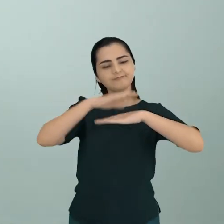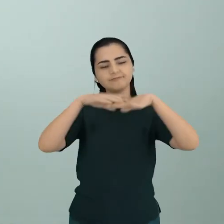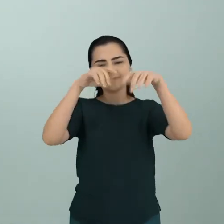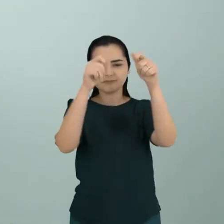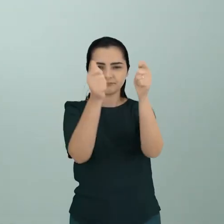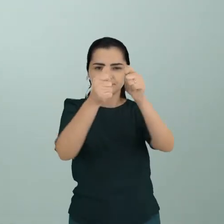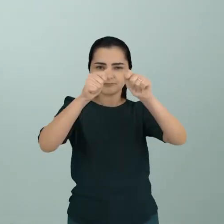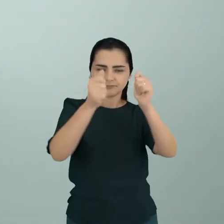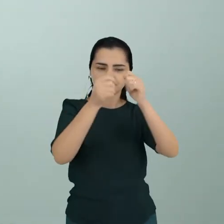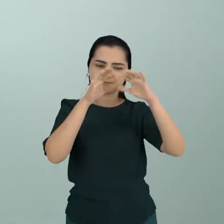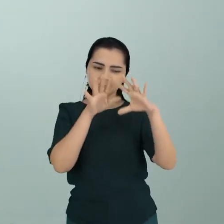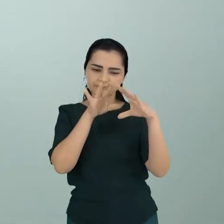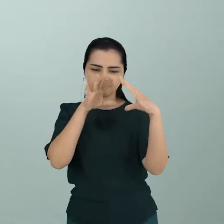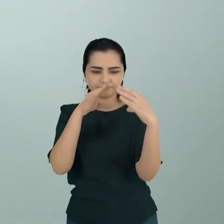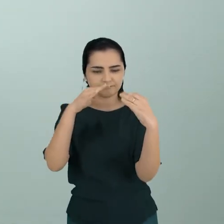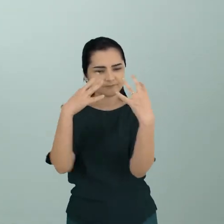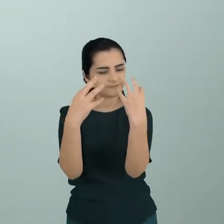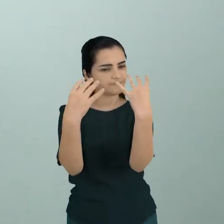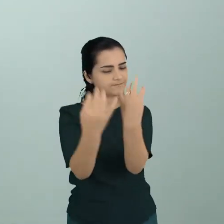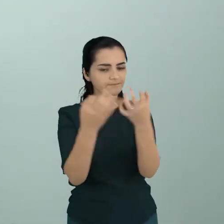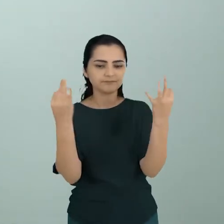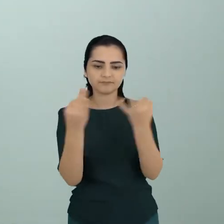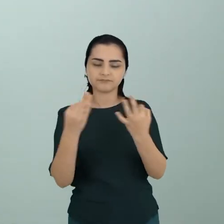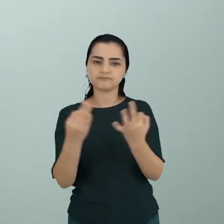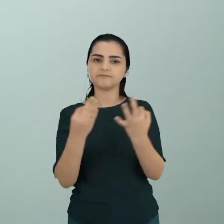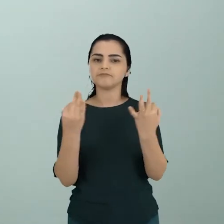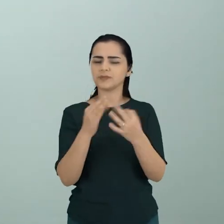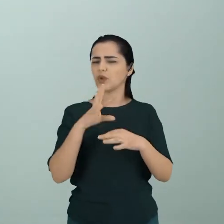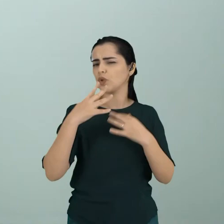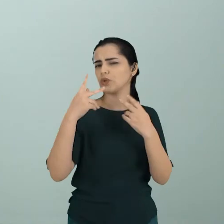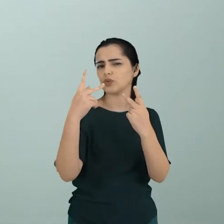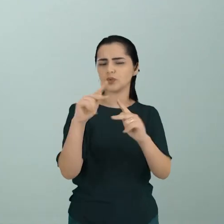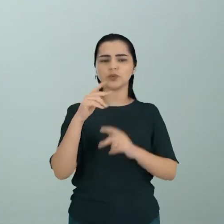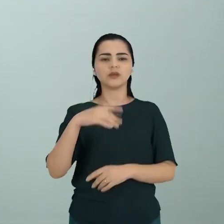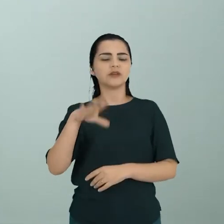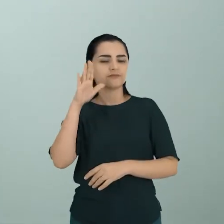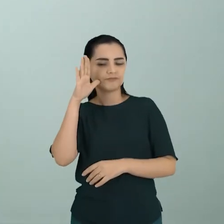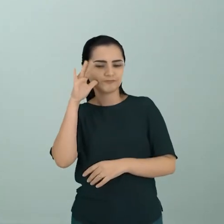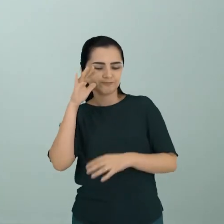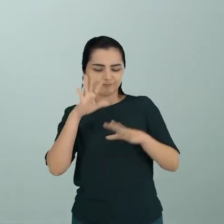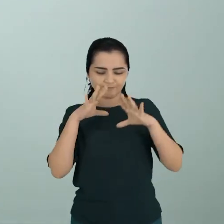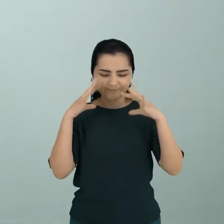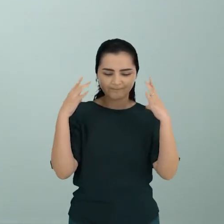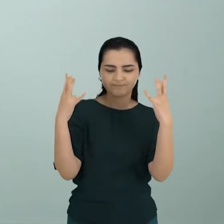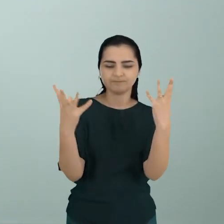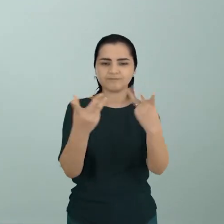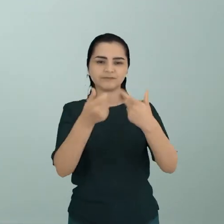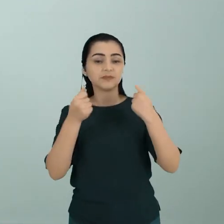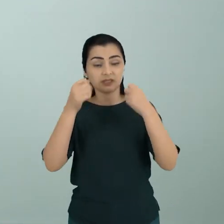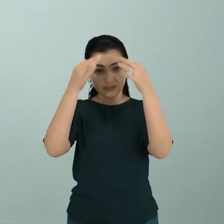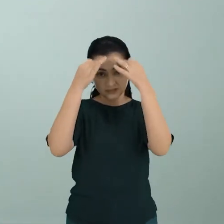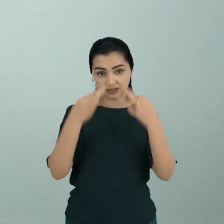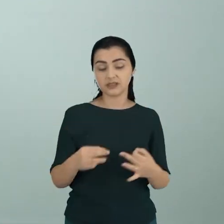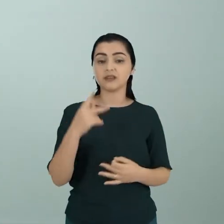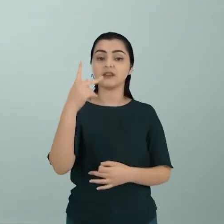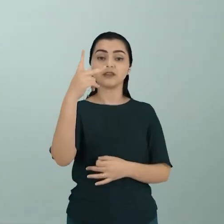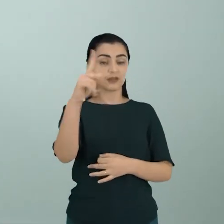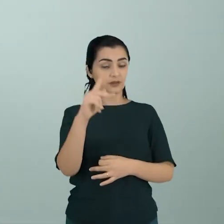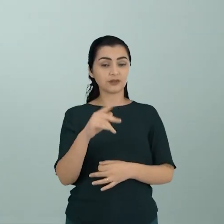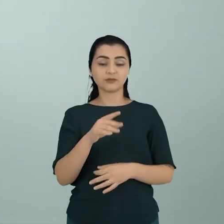carinho, com toda a perfeição, usando toda a sua criatividade. Eu tenho certeza que o seu trabalho vai